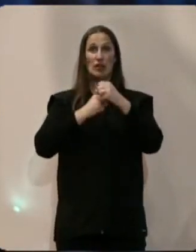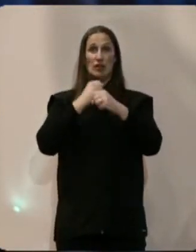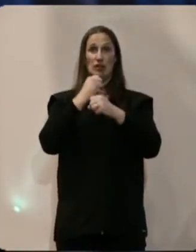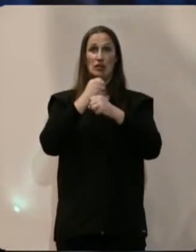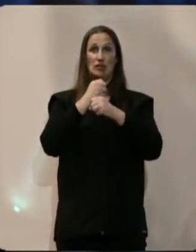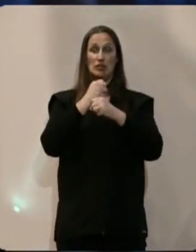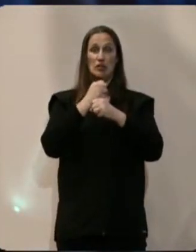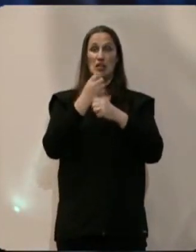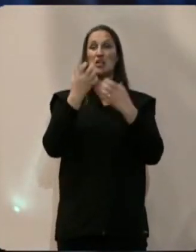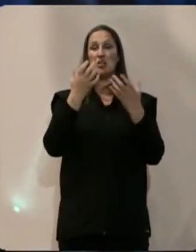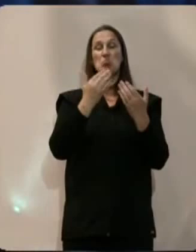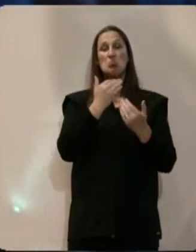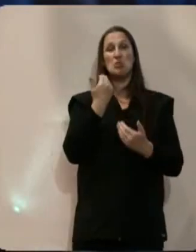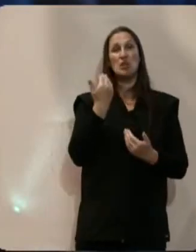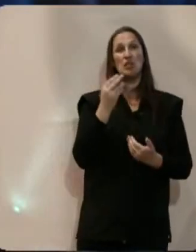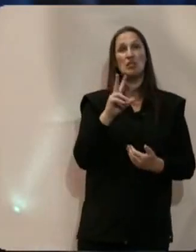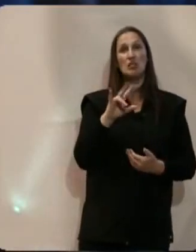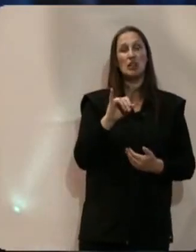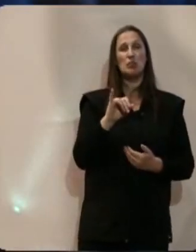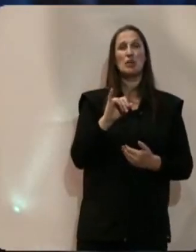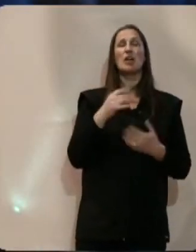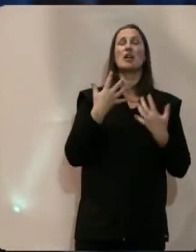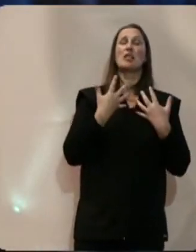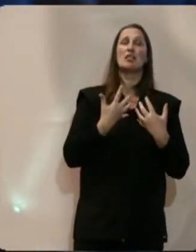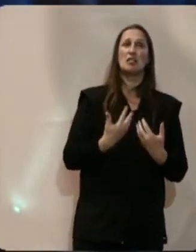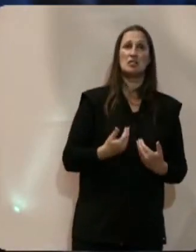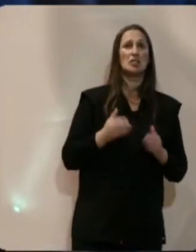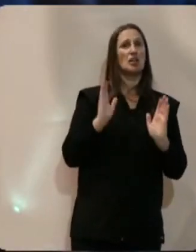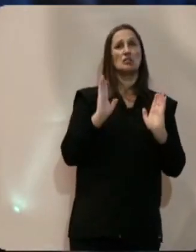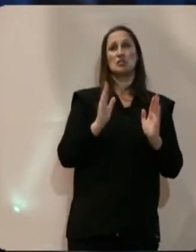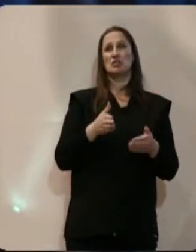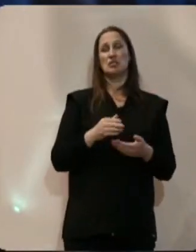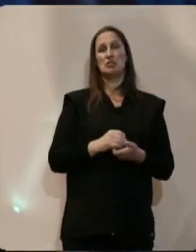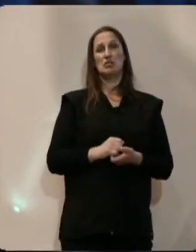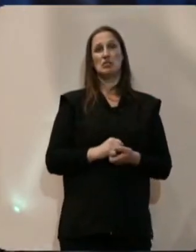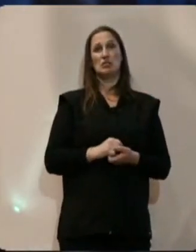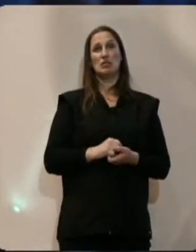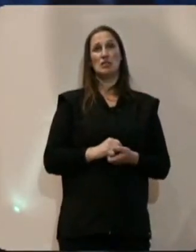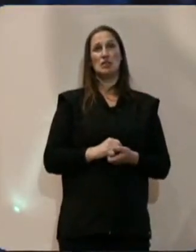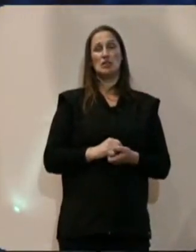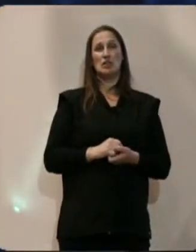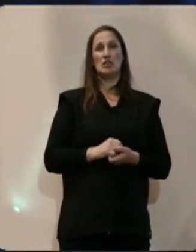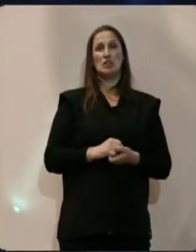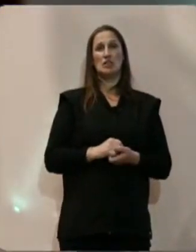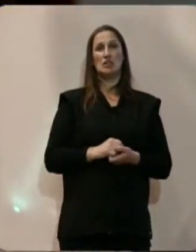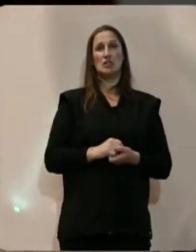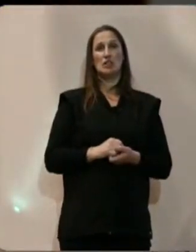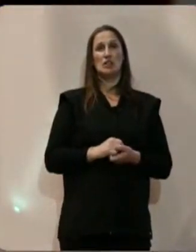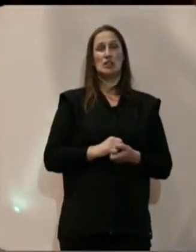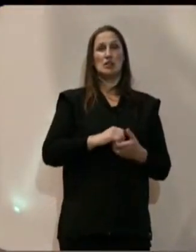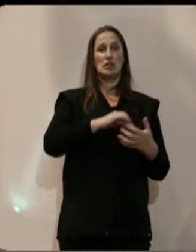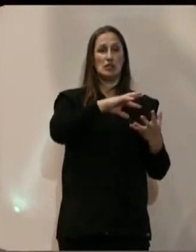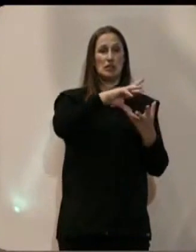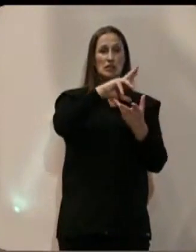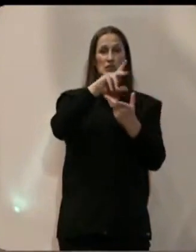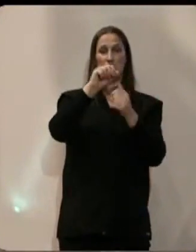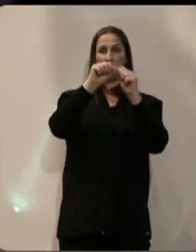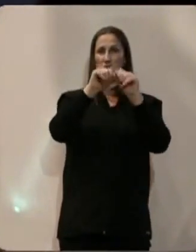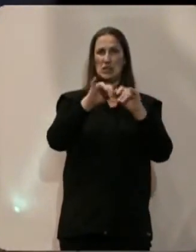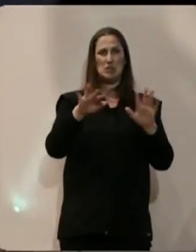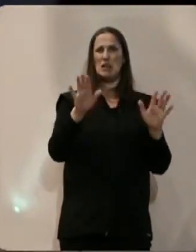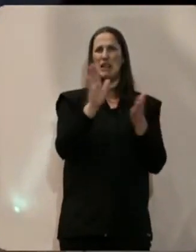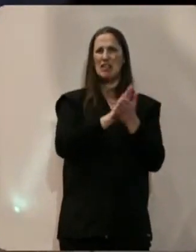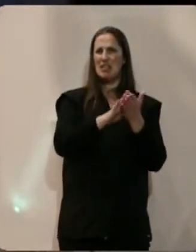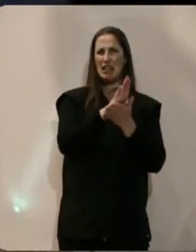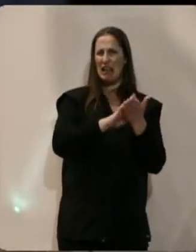e vai até querer morrer, porque já vai estar cansado. Não vai existir mais pandemia na Terra, estava escrito lá na